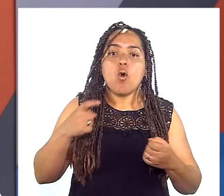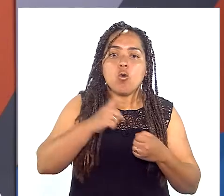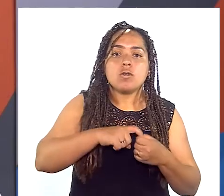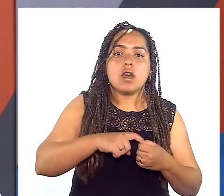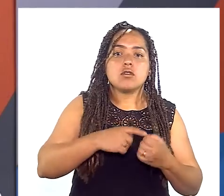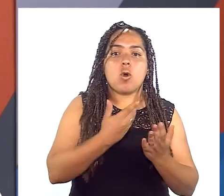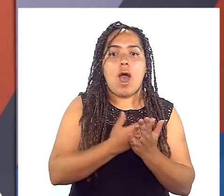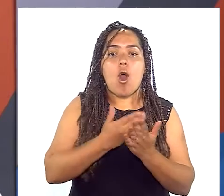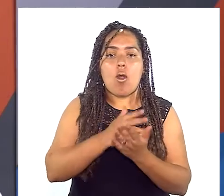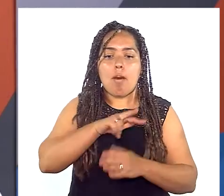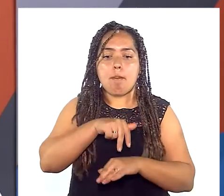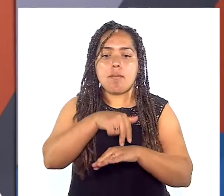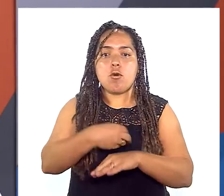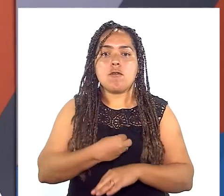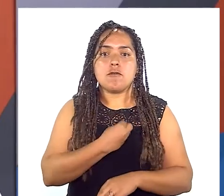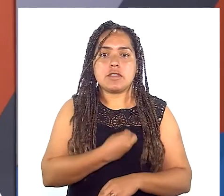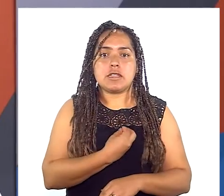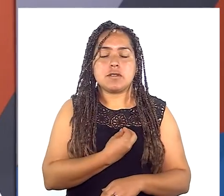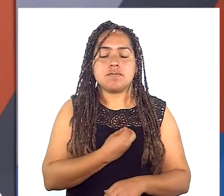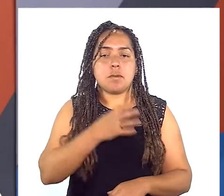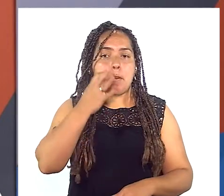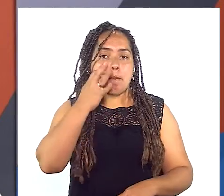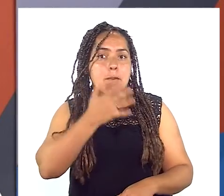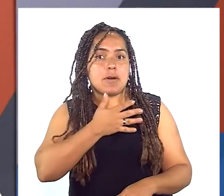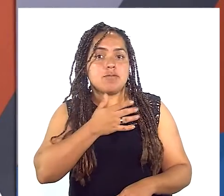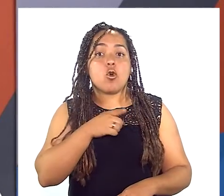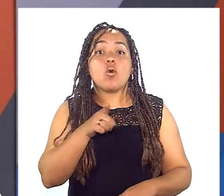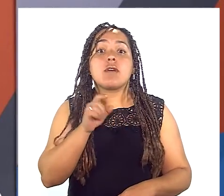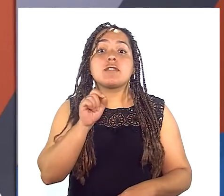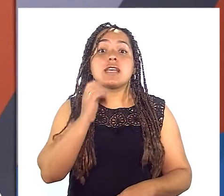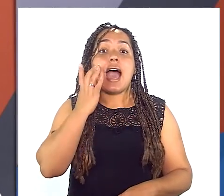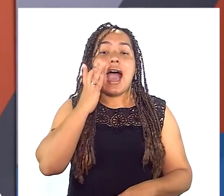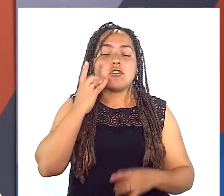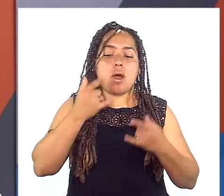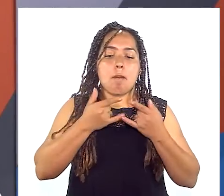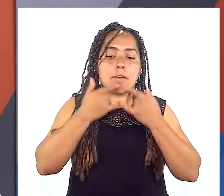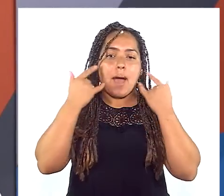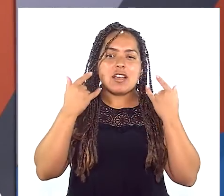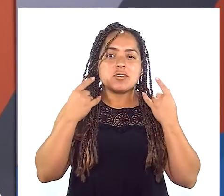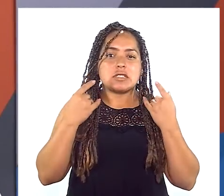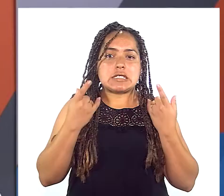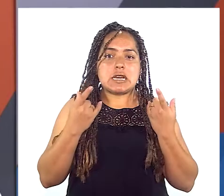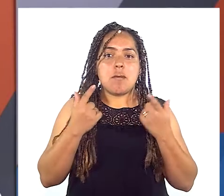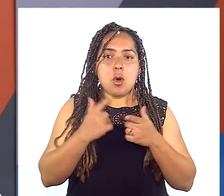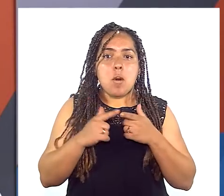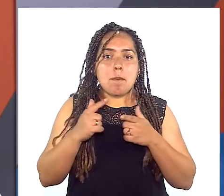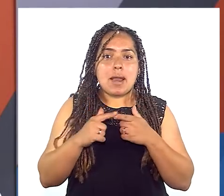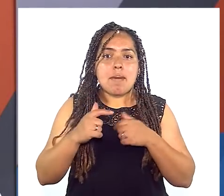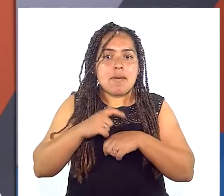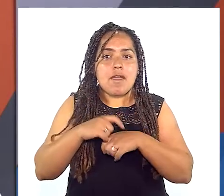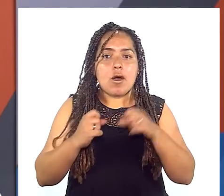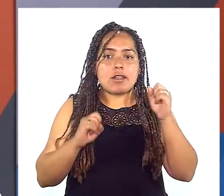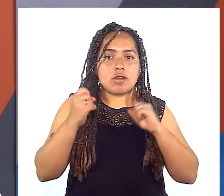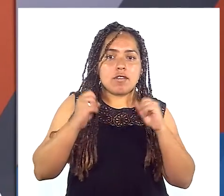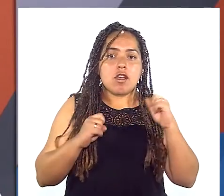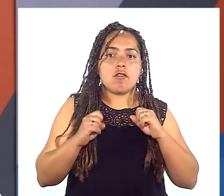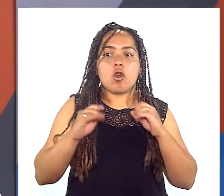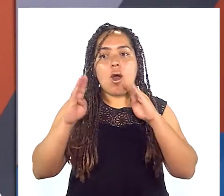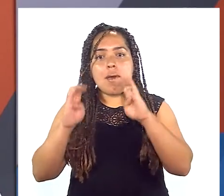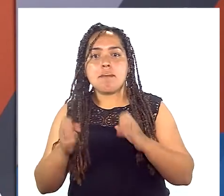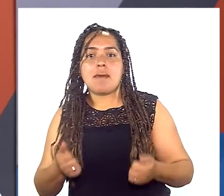que incipientemente, voltando às aulas presenciais, o que a senhora acha sobre o uso de máscara durante a aula de educação física?